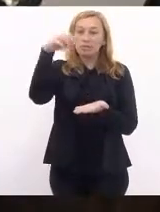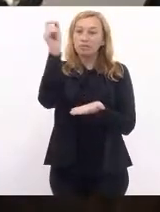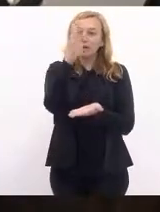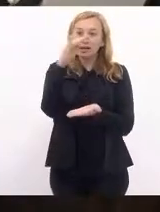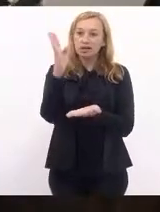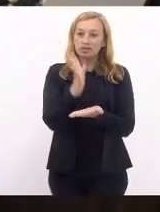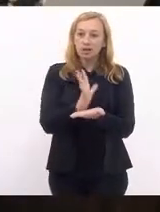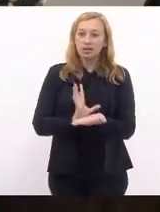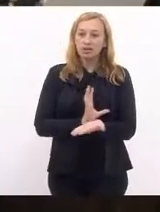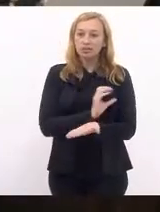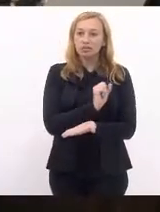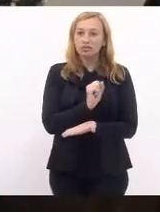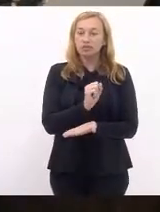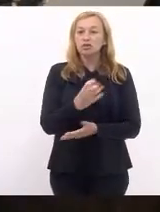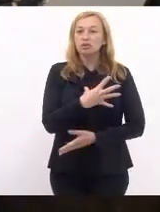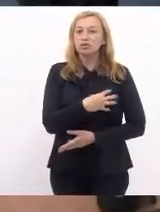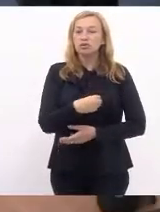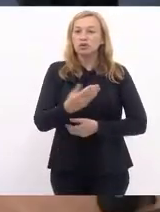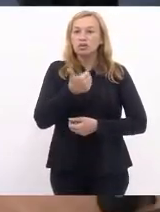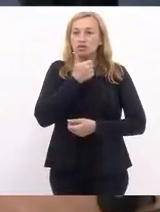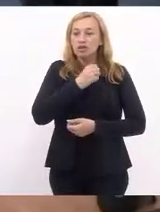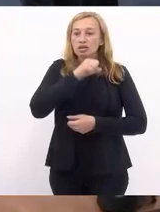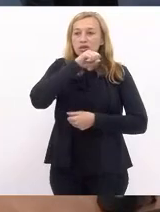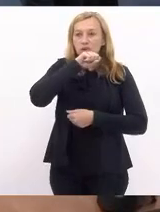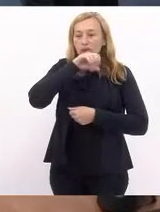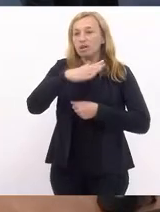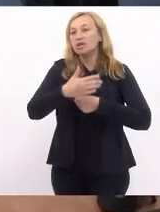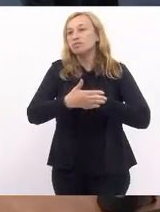Brasil a panela e